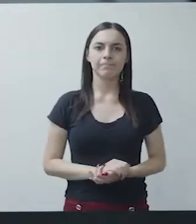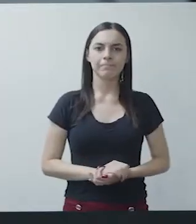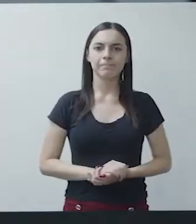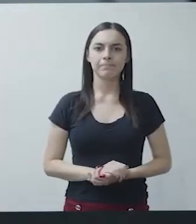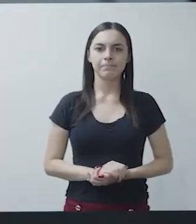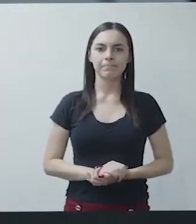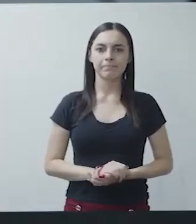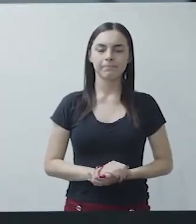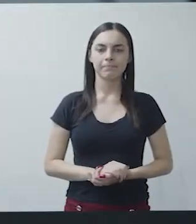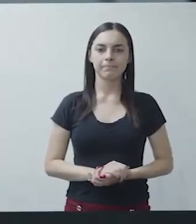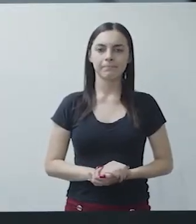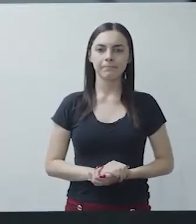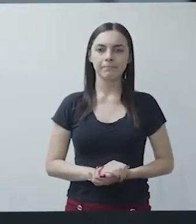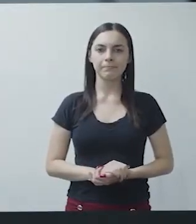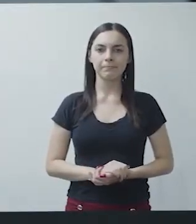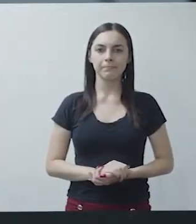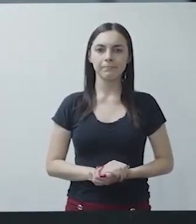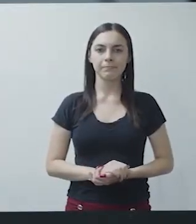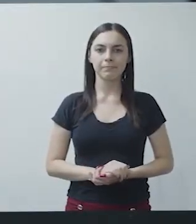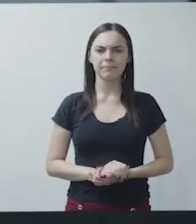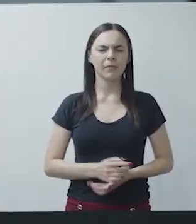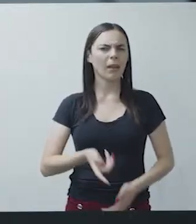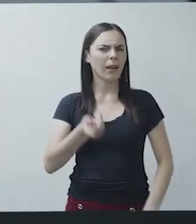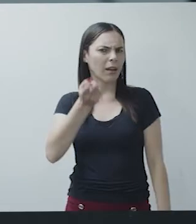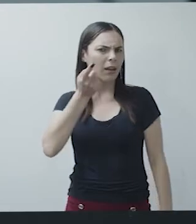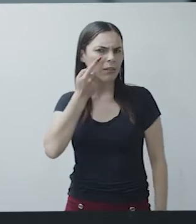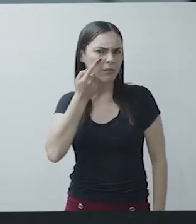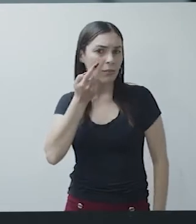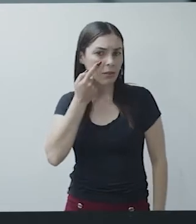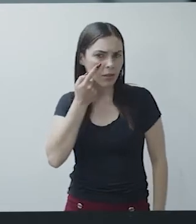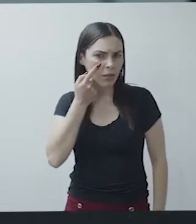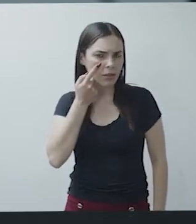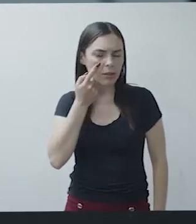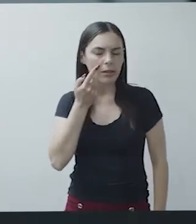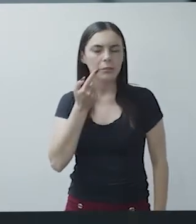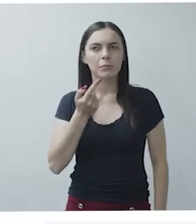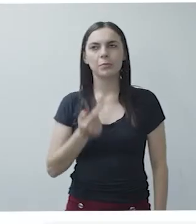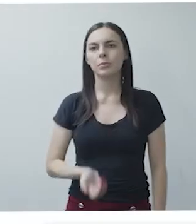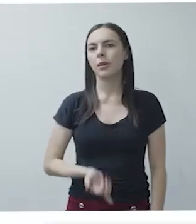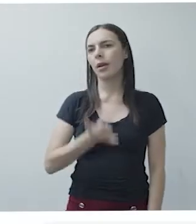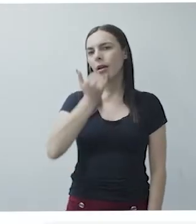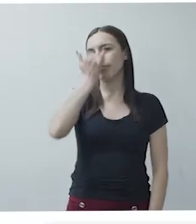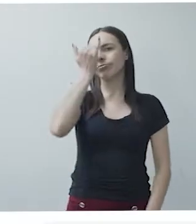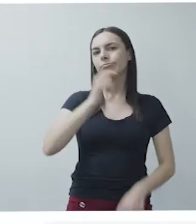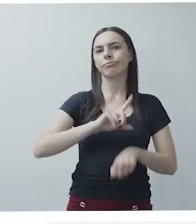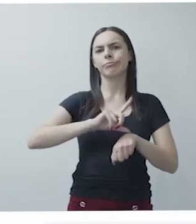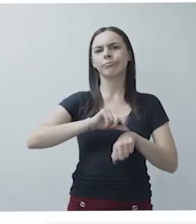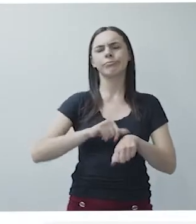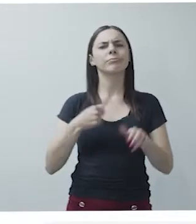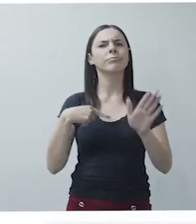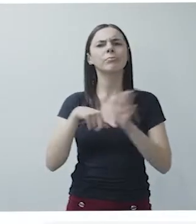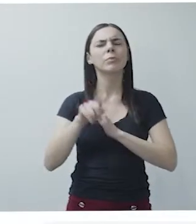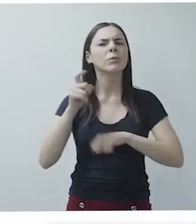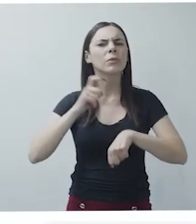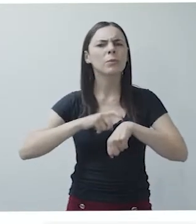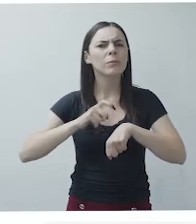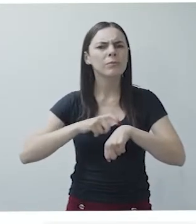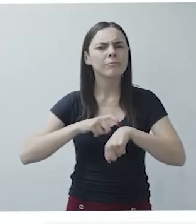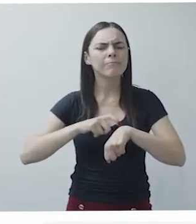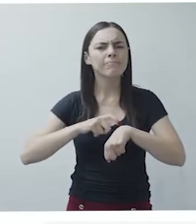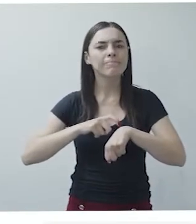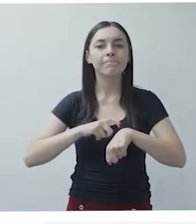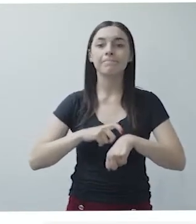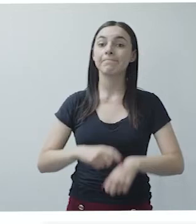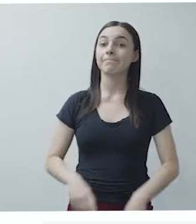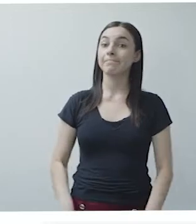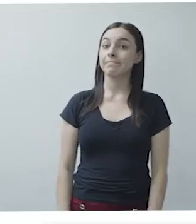Muito bem. Viu só? Já me atrasei. Que horas são? Olha